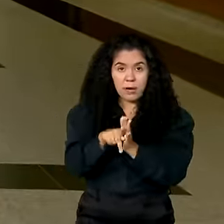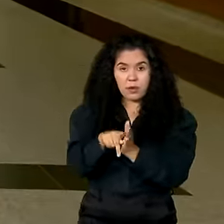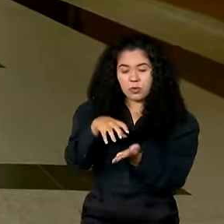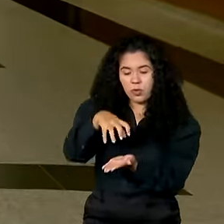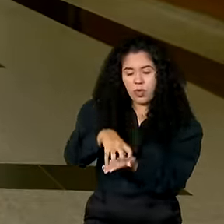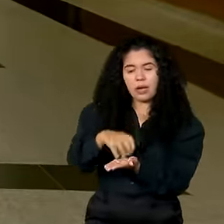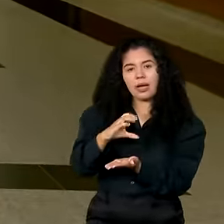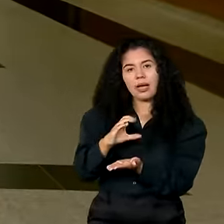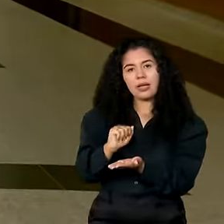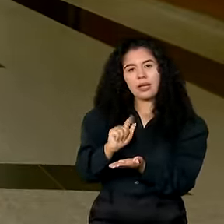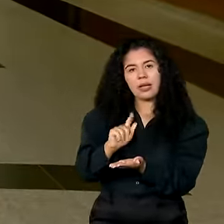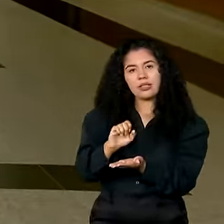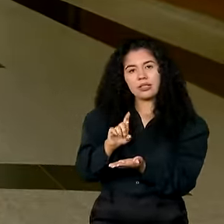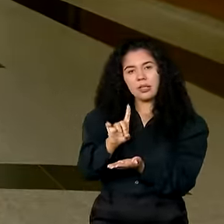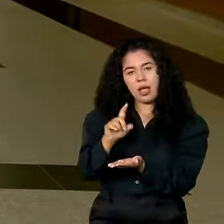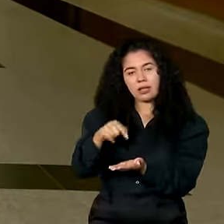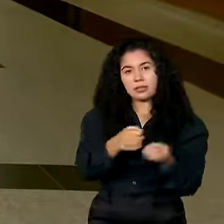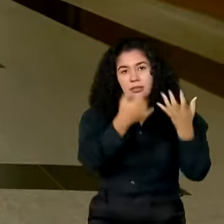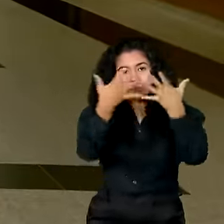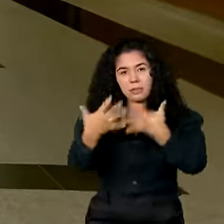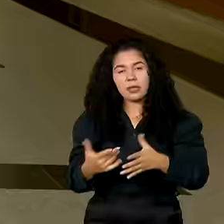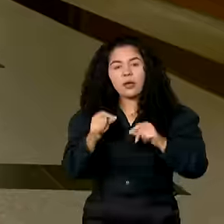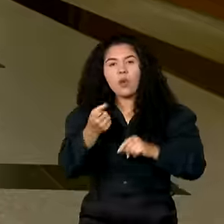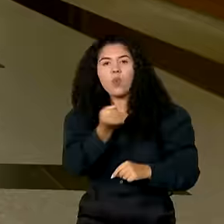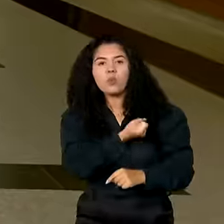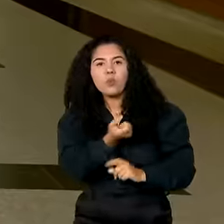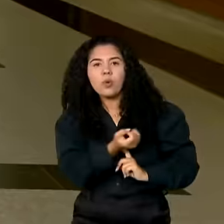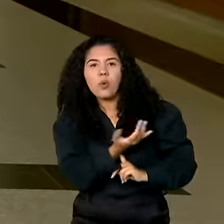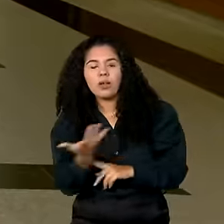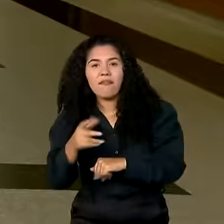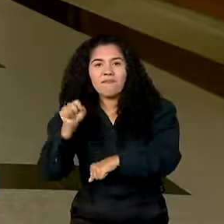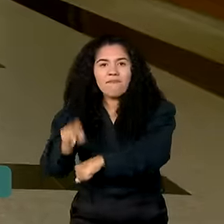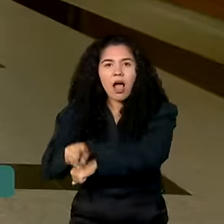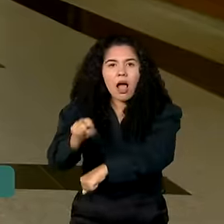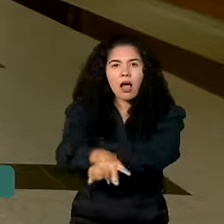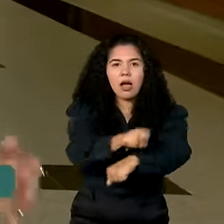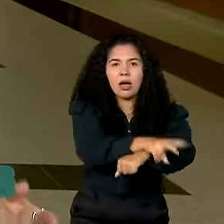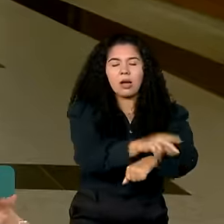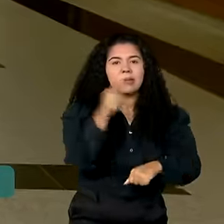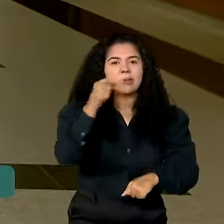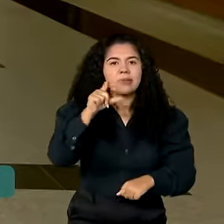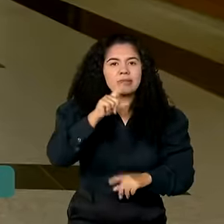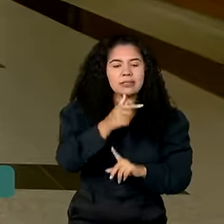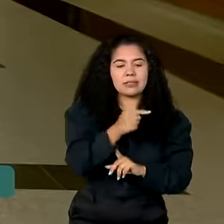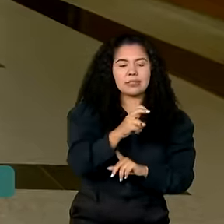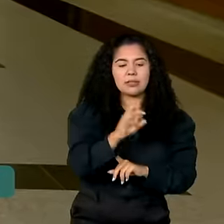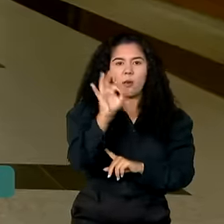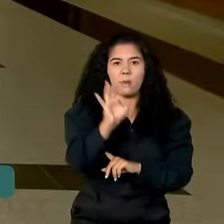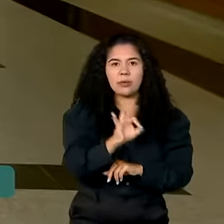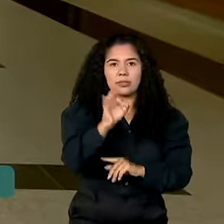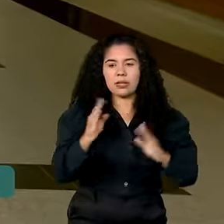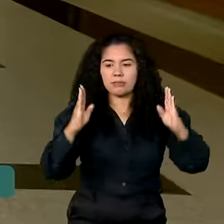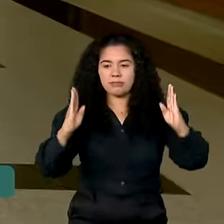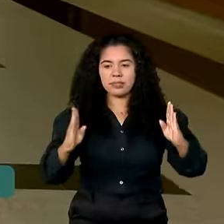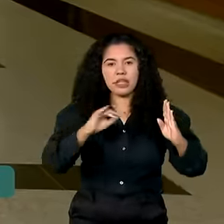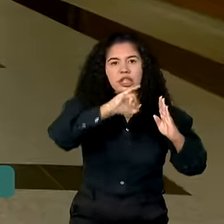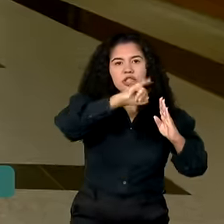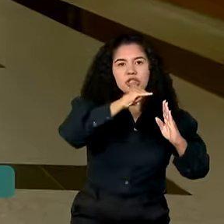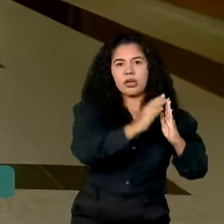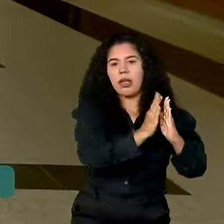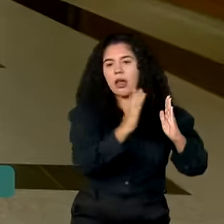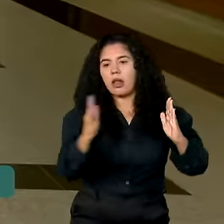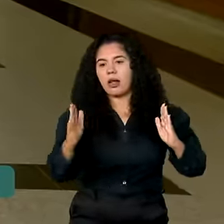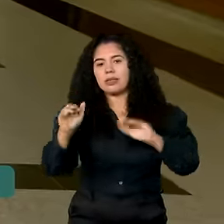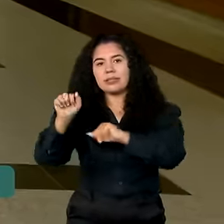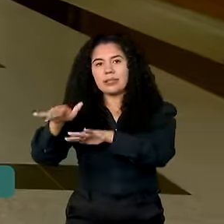CAGED, o número de empregos no setor cresceu 75% entre janeiro e setembro deste ano, comparado com o